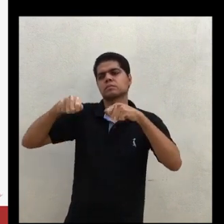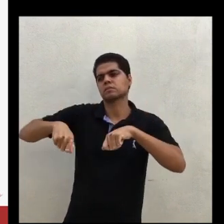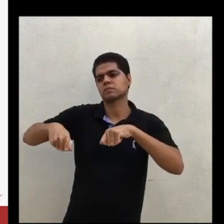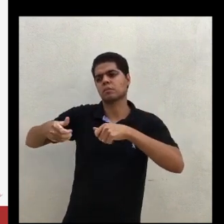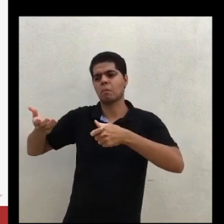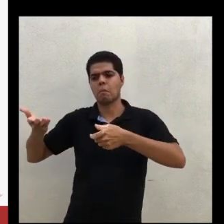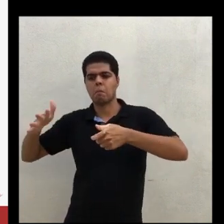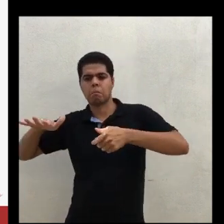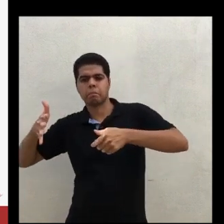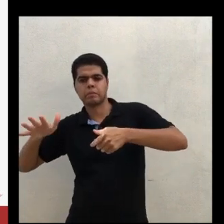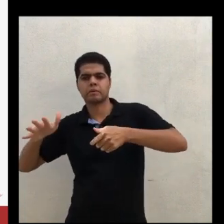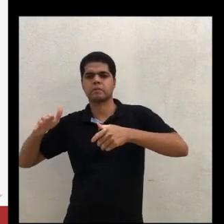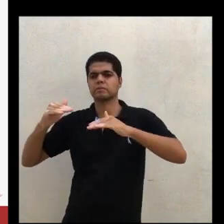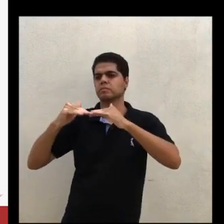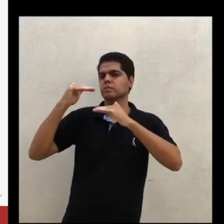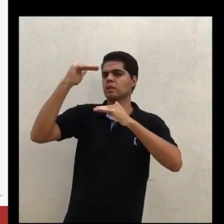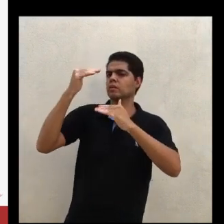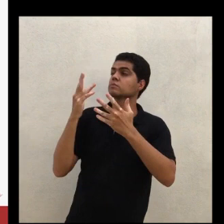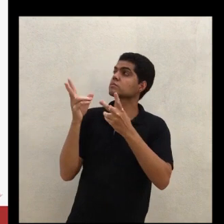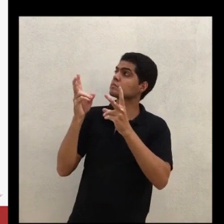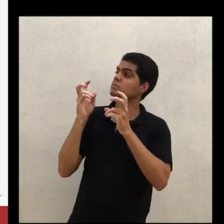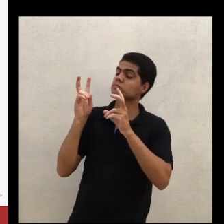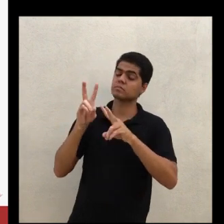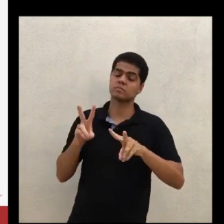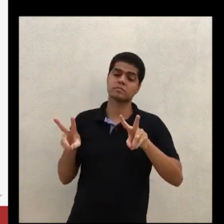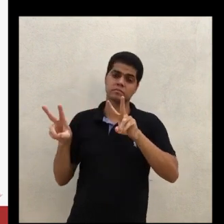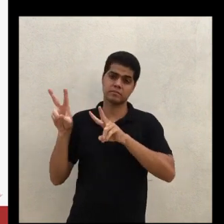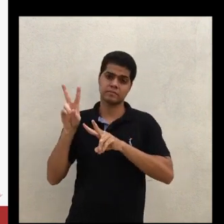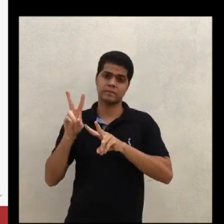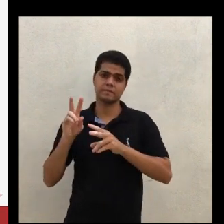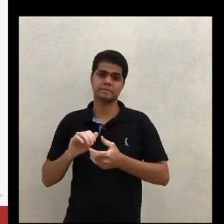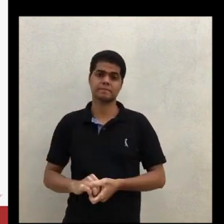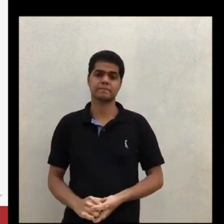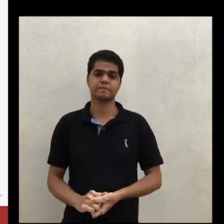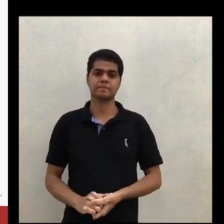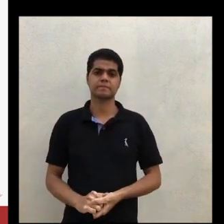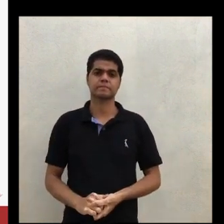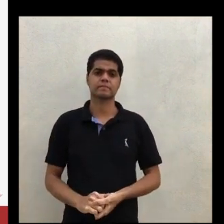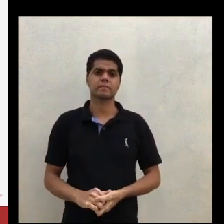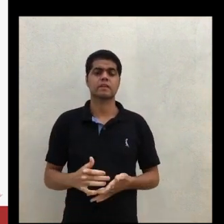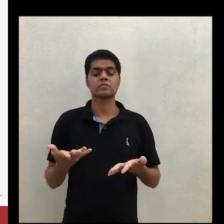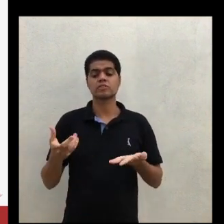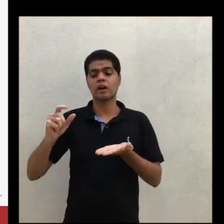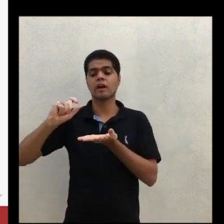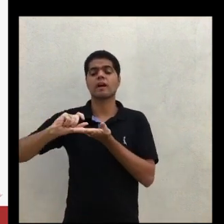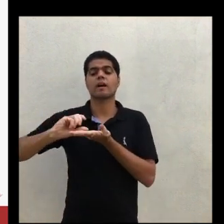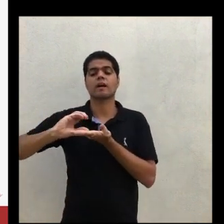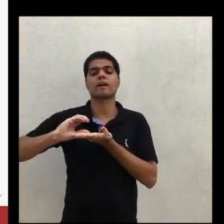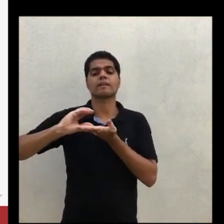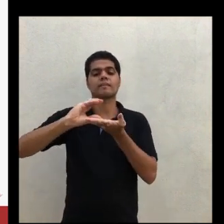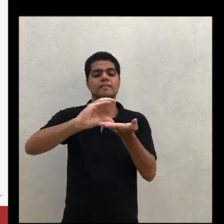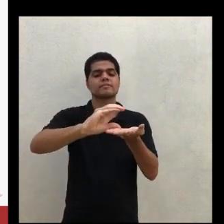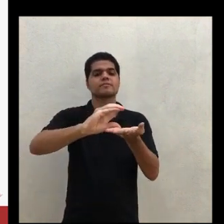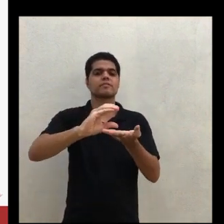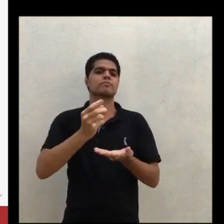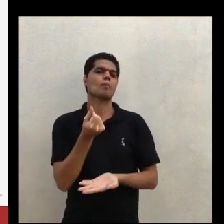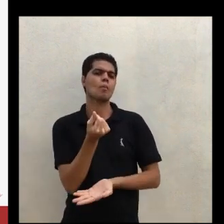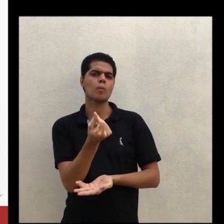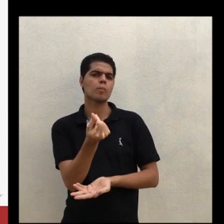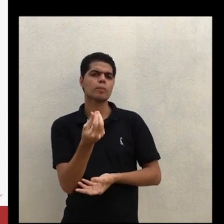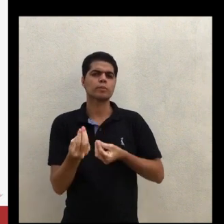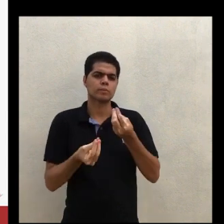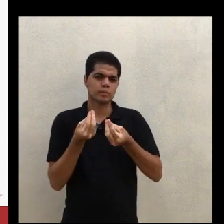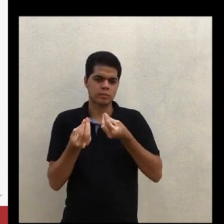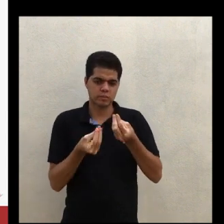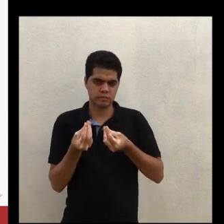Já a gratificação eu subdividi em mais intervalos. Eu peguei um intervalo aqui do 0 até o 1000. E eu que decido o tanto de